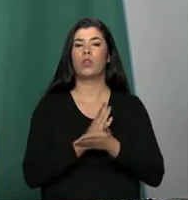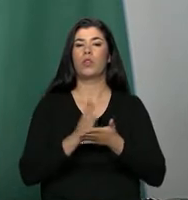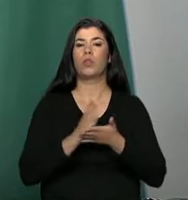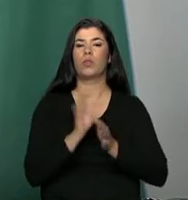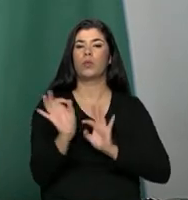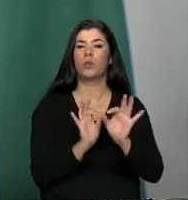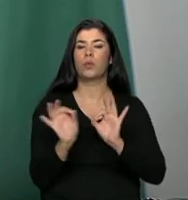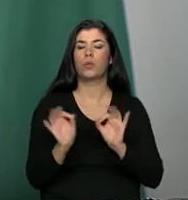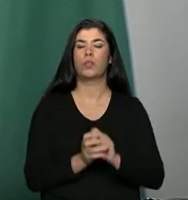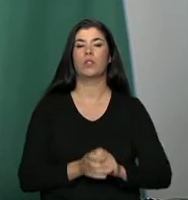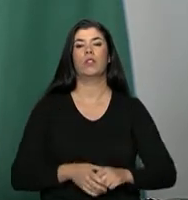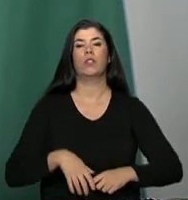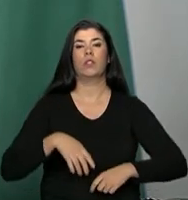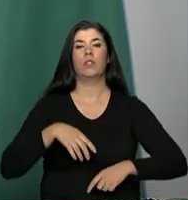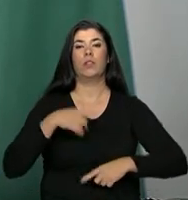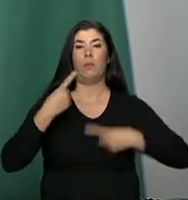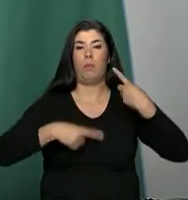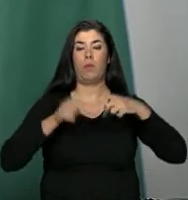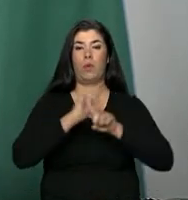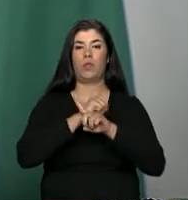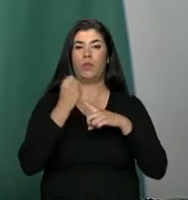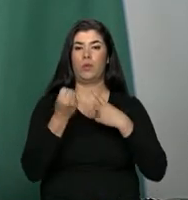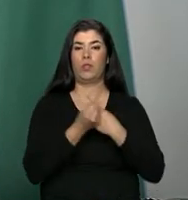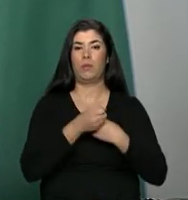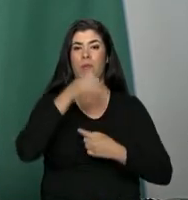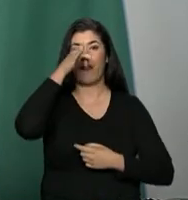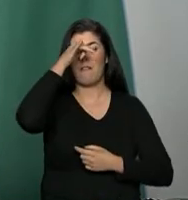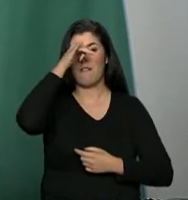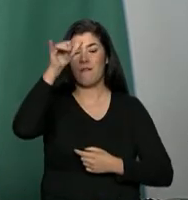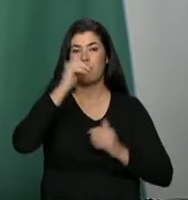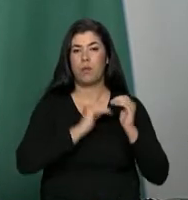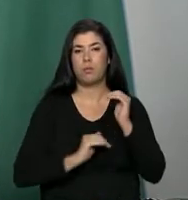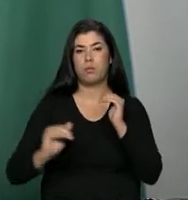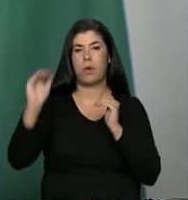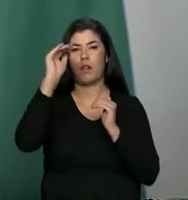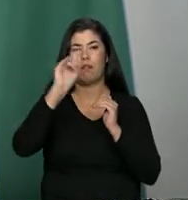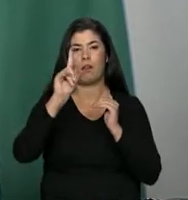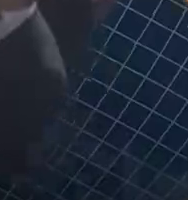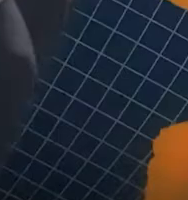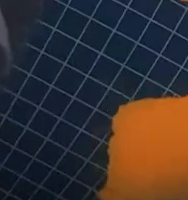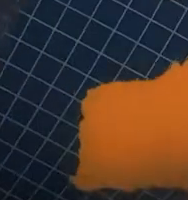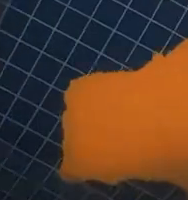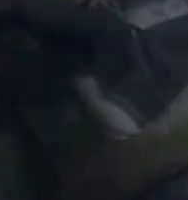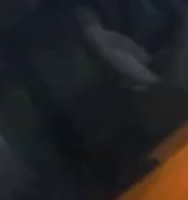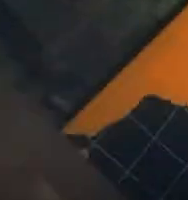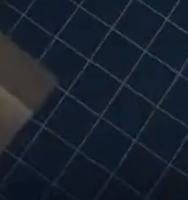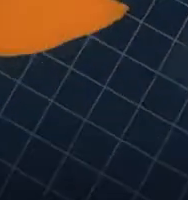Social, para evitar distorções e excessos, não para tirar direitos.